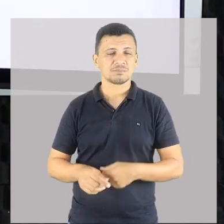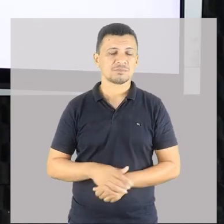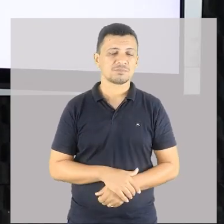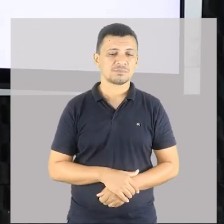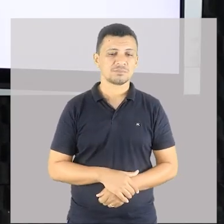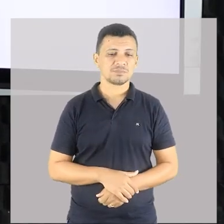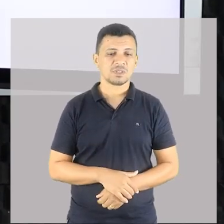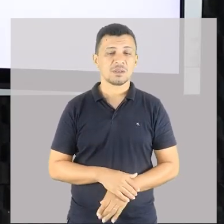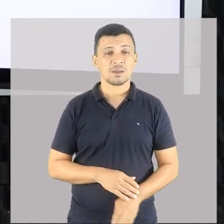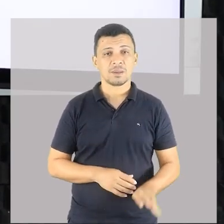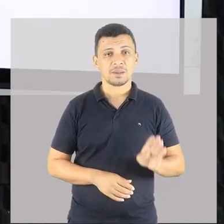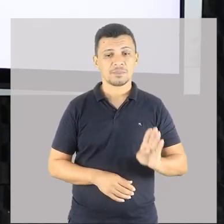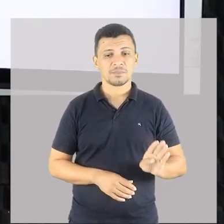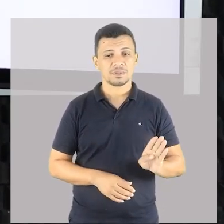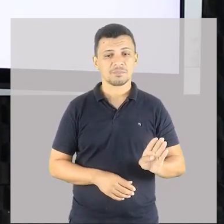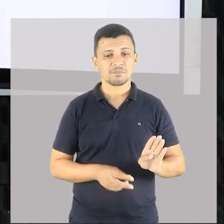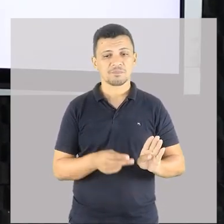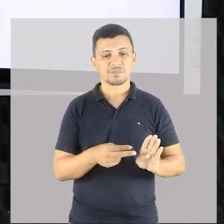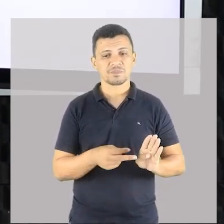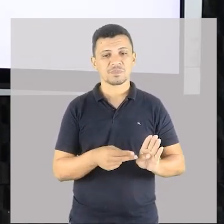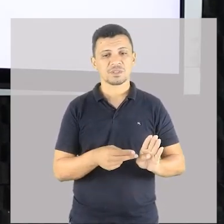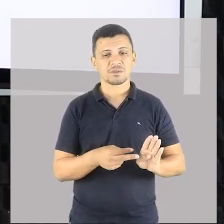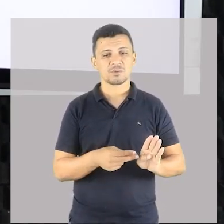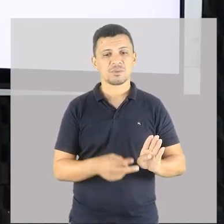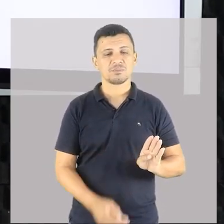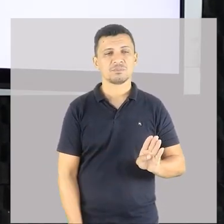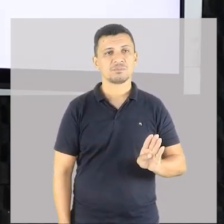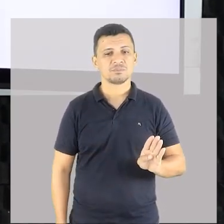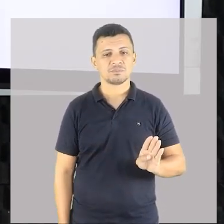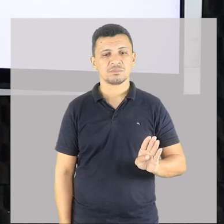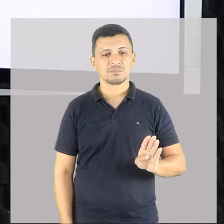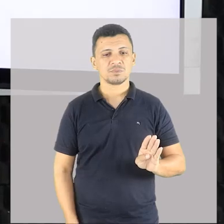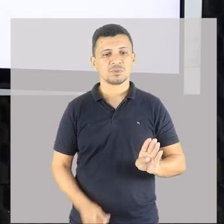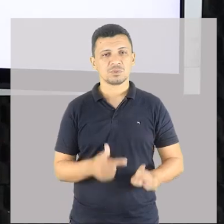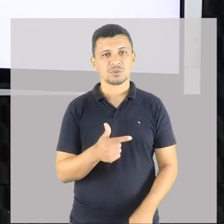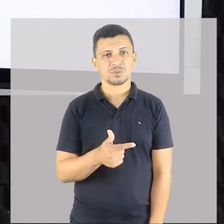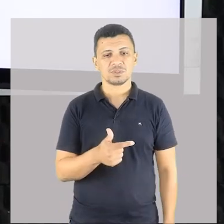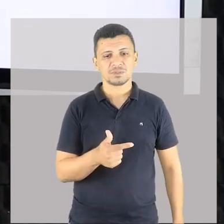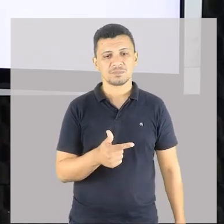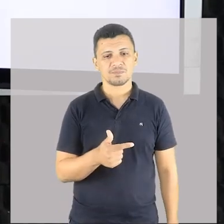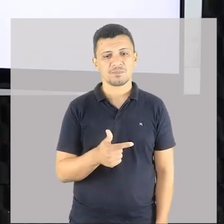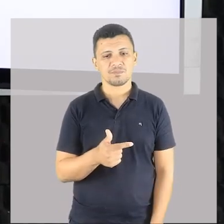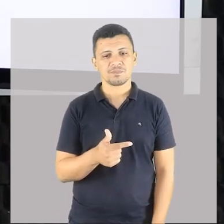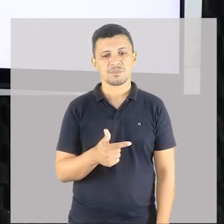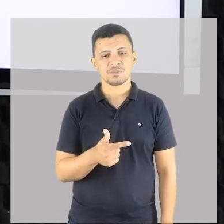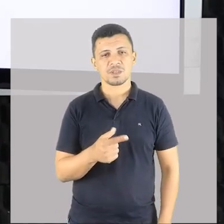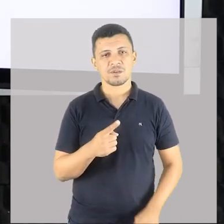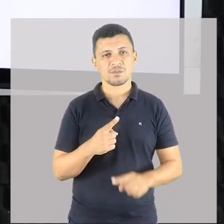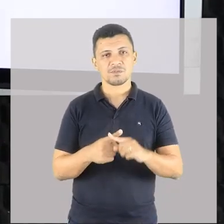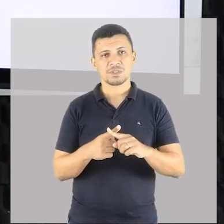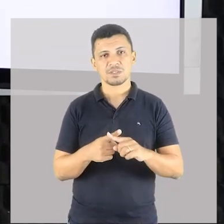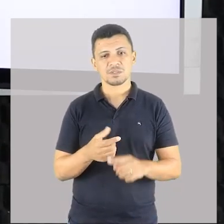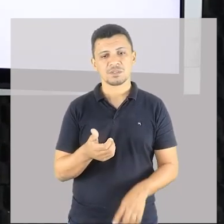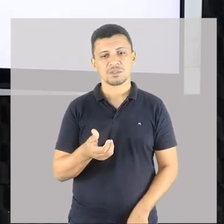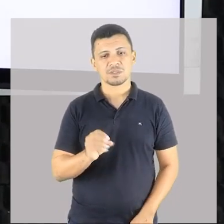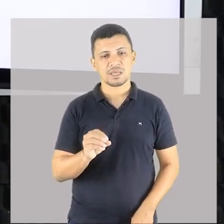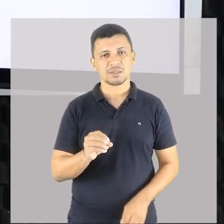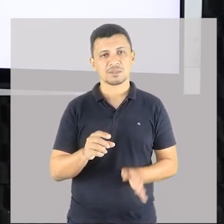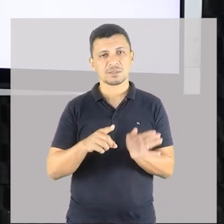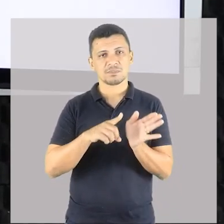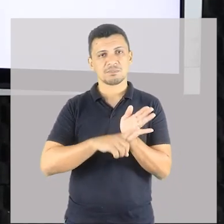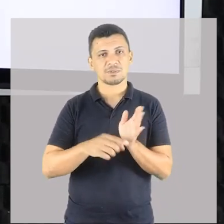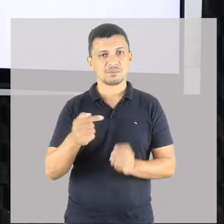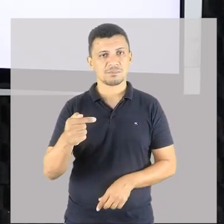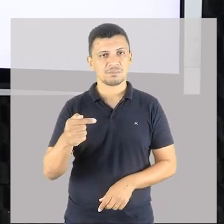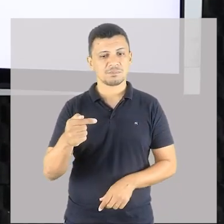Logo, a intensidade do campo aqui, ó, vai ser, em cima sobrou 2 vezes 10 elevado a menos